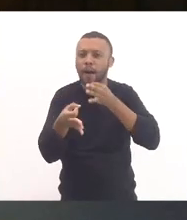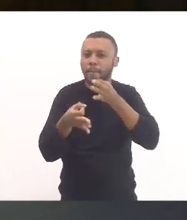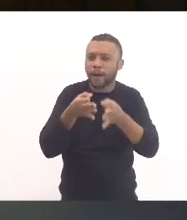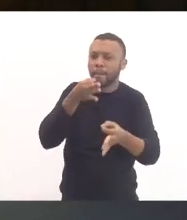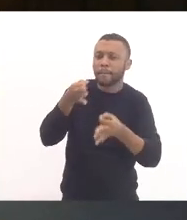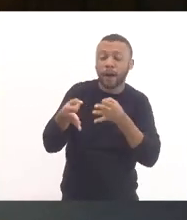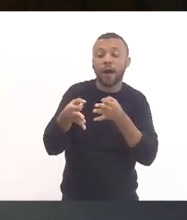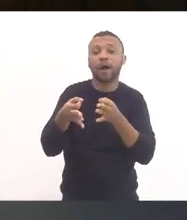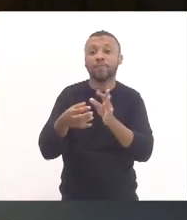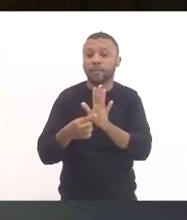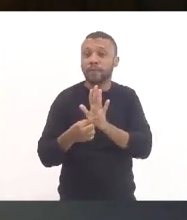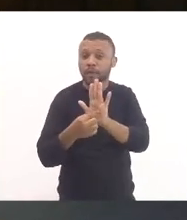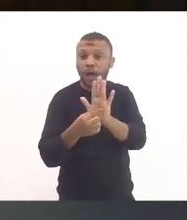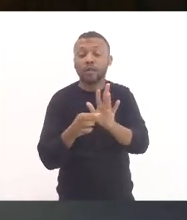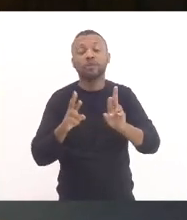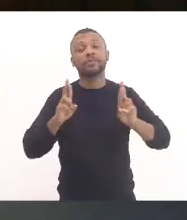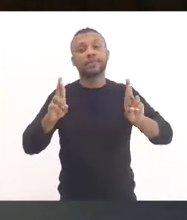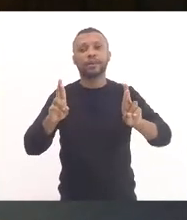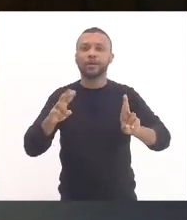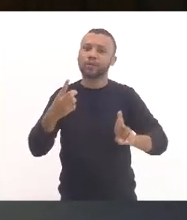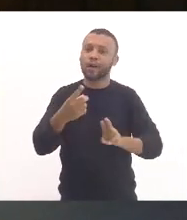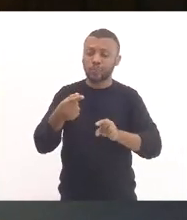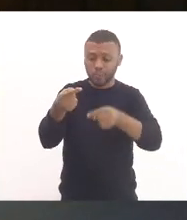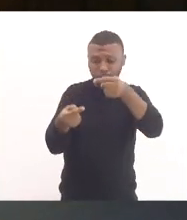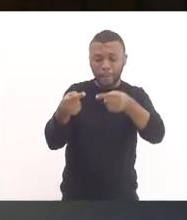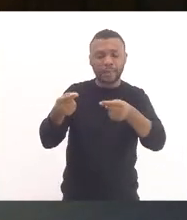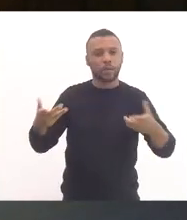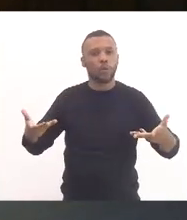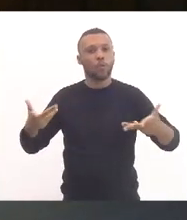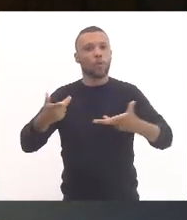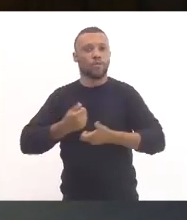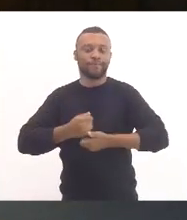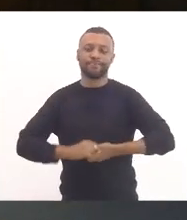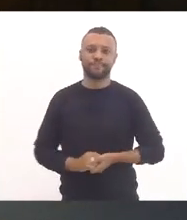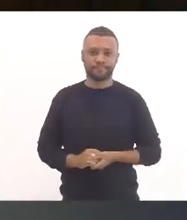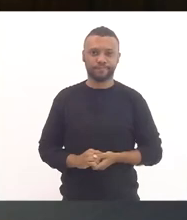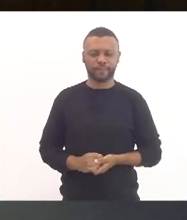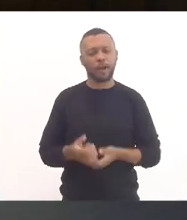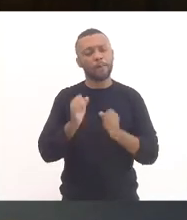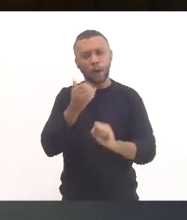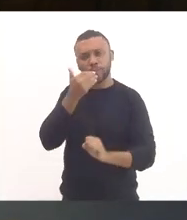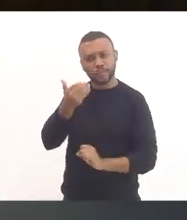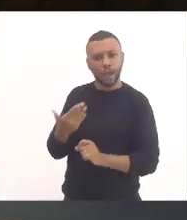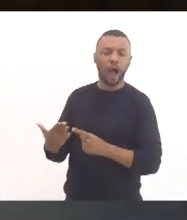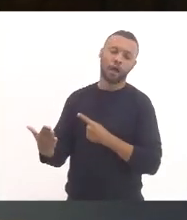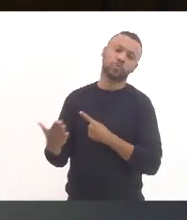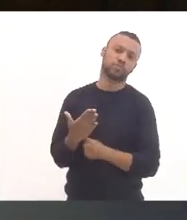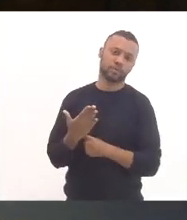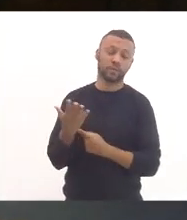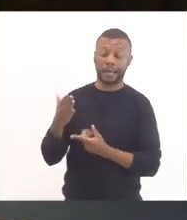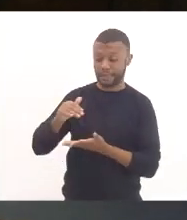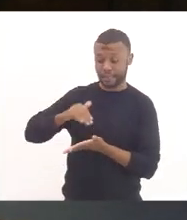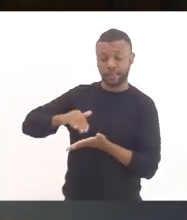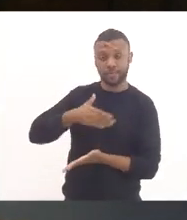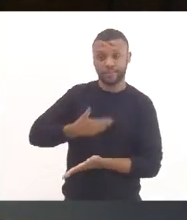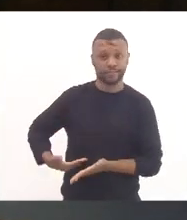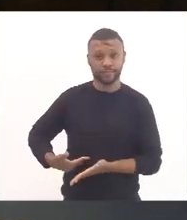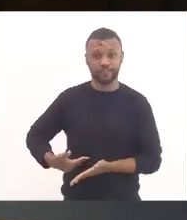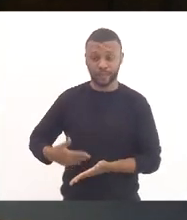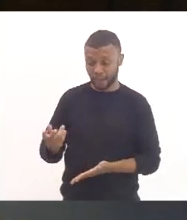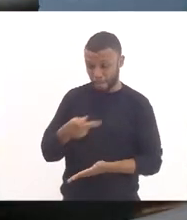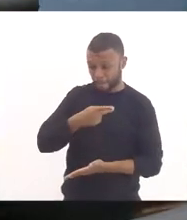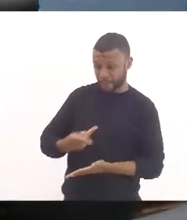tudo mais que for apresentado o desejo a um excelente debate e podem contar aí com a Secretaria de Estado Presidente